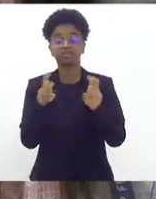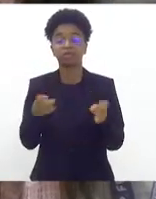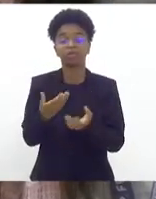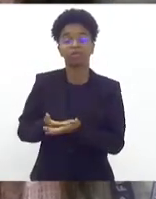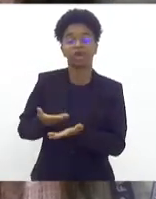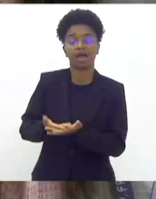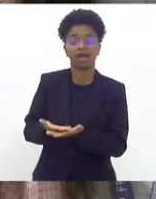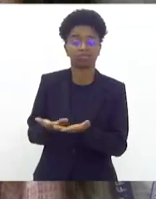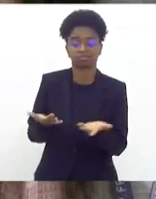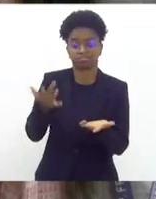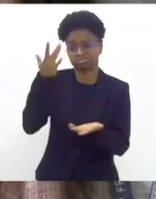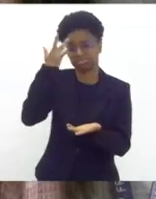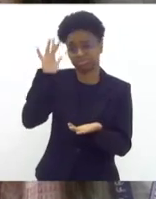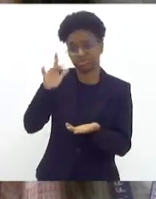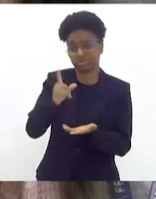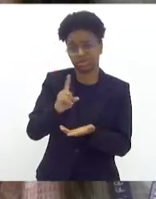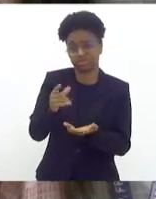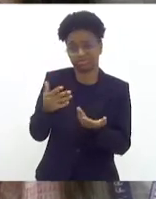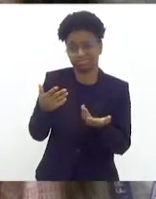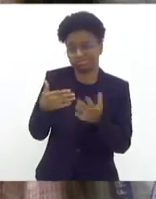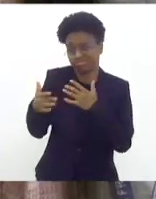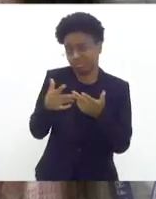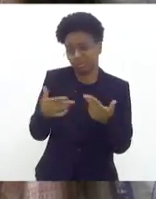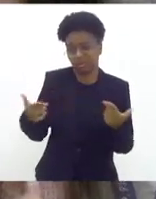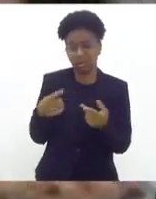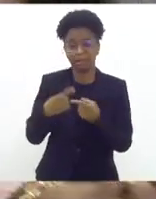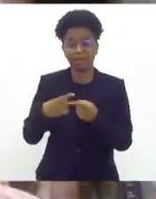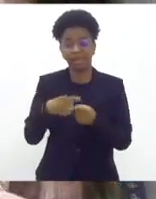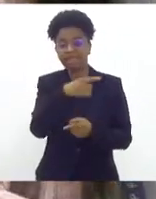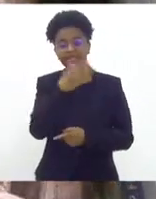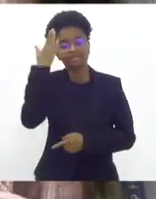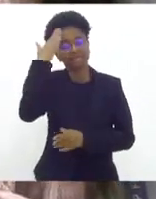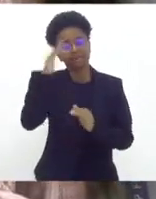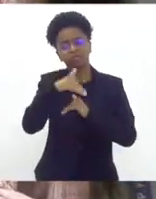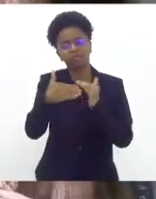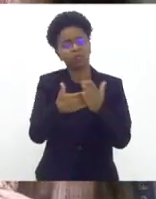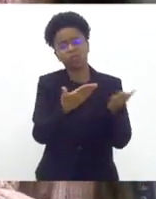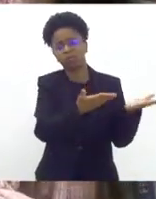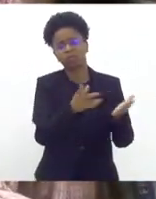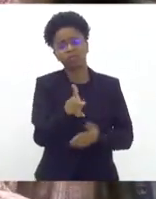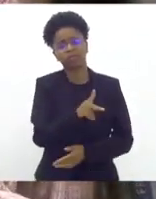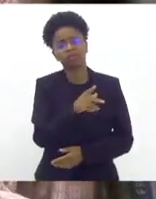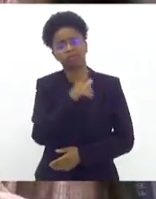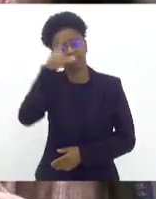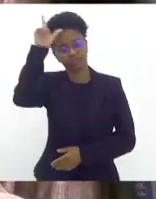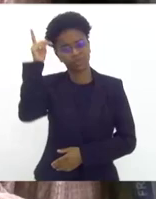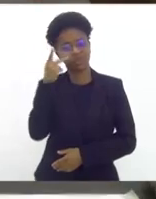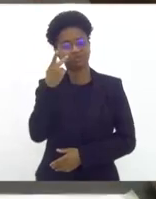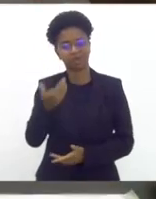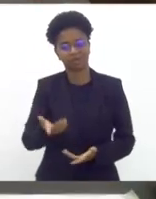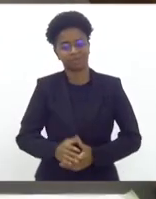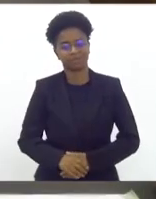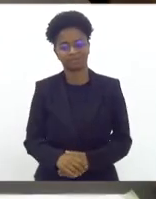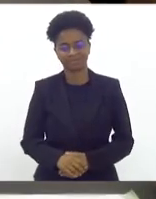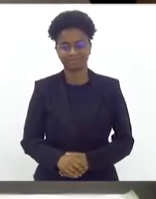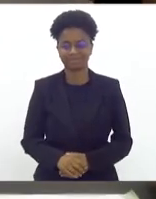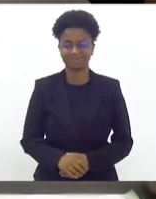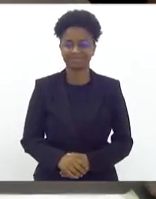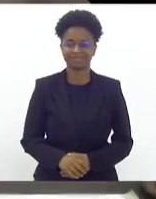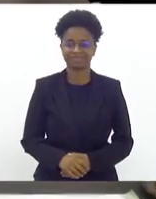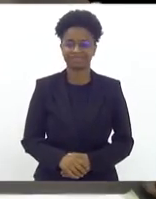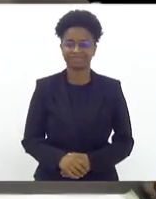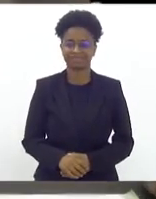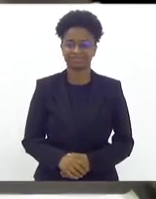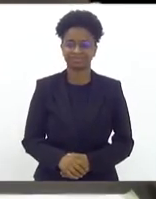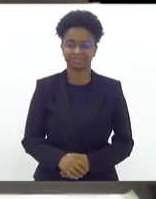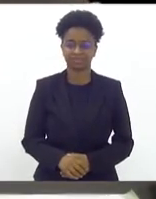de sei lá, teologia. Eu não vou me surpreender, não me surpreendo com mais nada com o professor Luiz Paulo. Aí é melhor Vossa Excelência para casa, no dia que isso acontecer. É por isso que eu